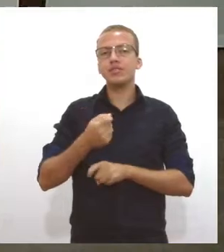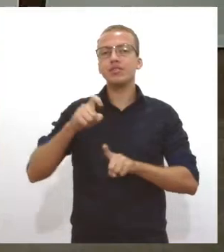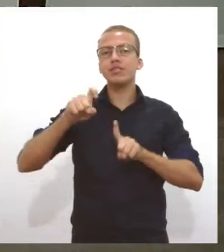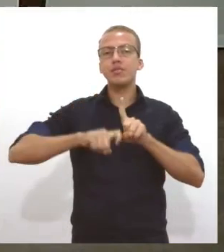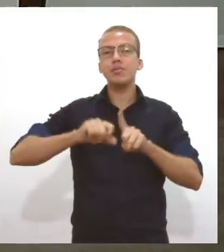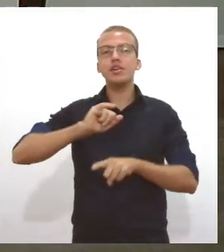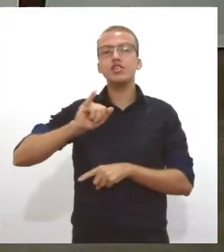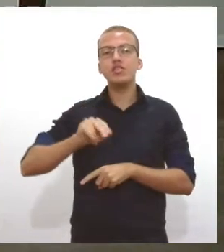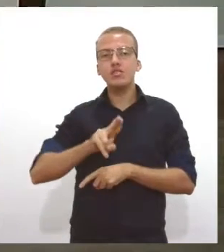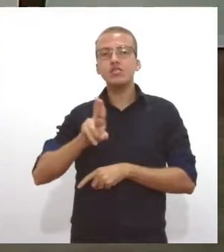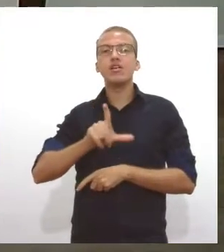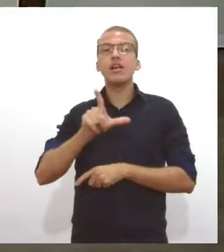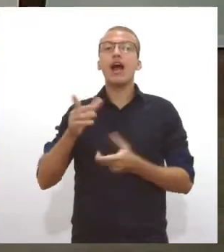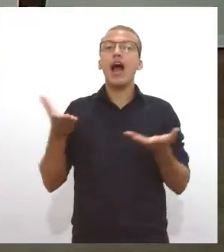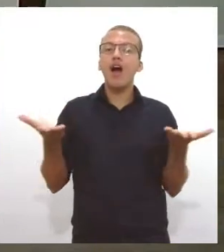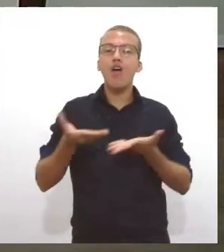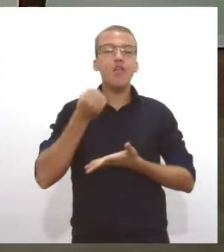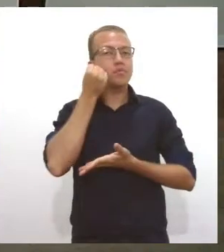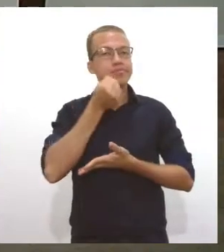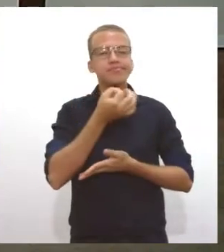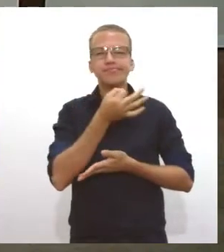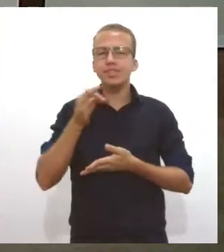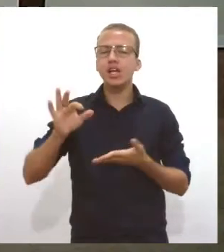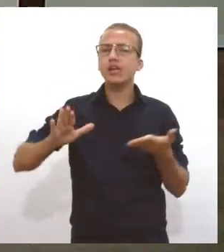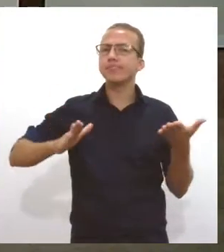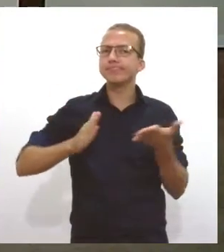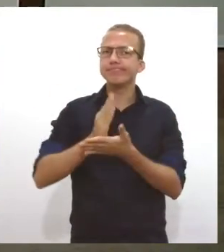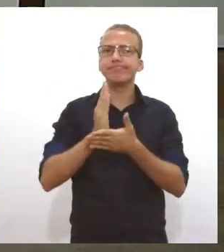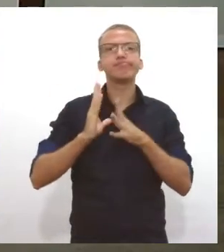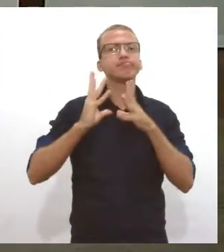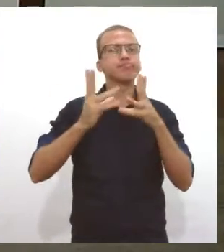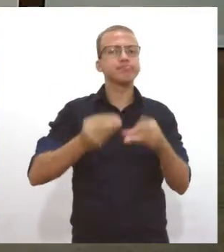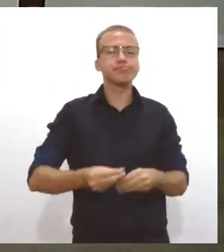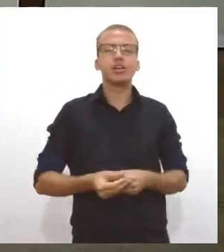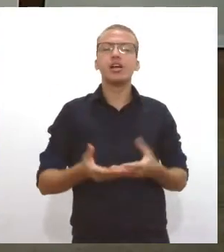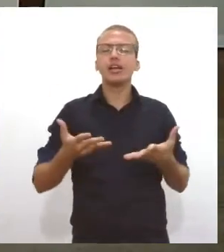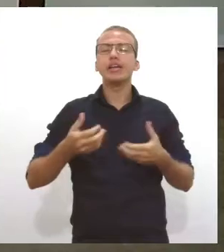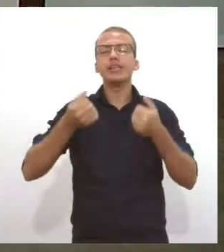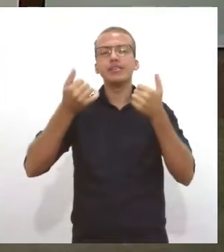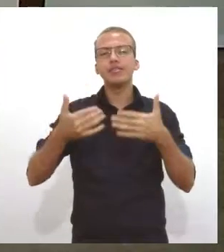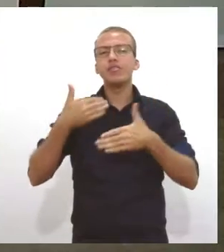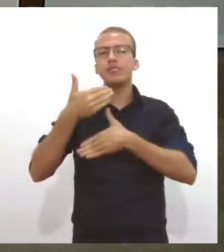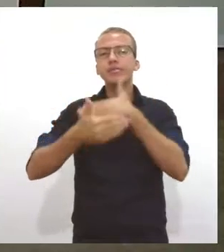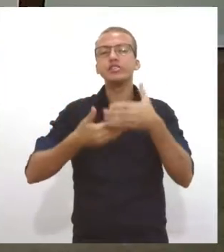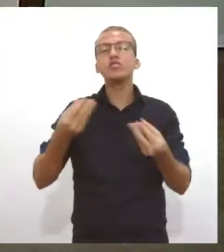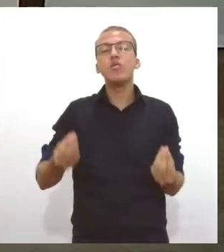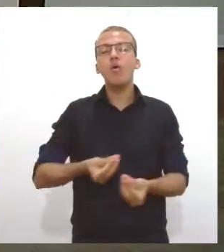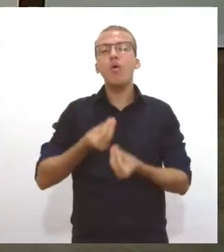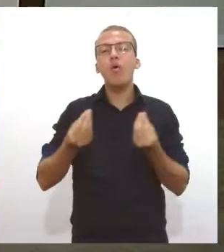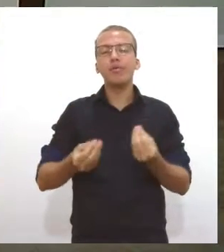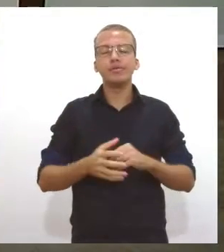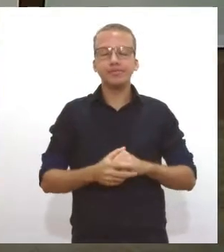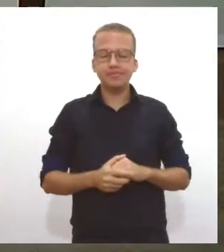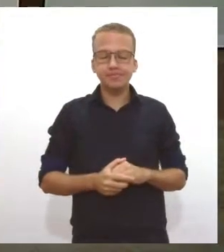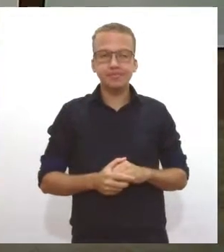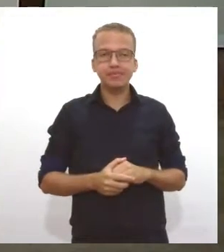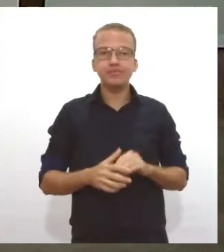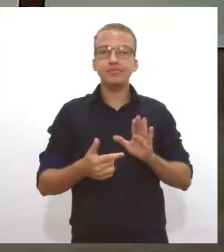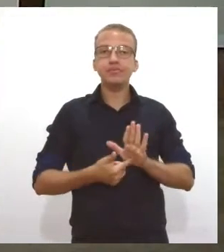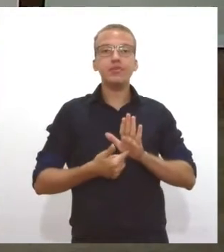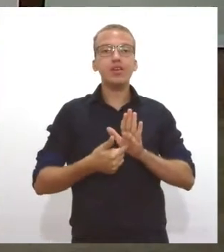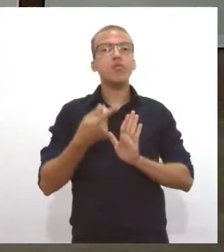por unanimidade é conta um pouquinho pra gente a respeito dessa tramitação por favor olha eu apresentei o projeto